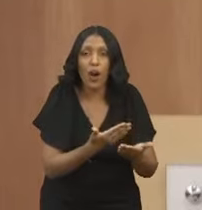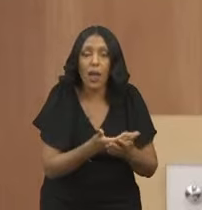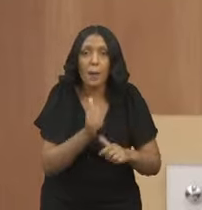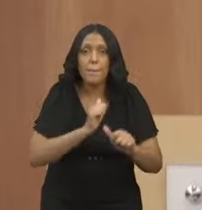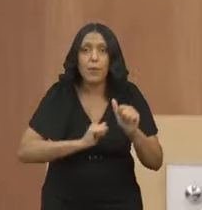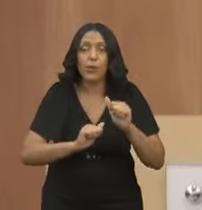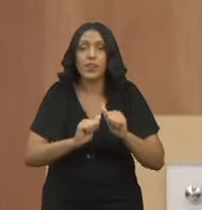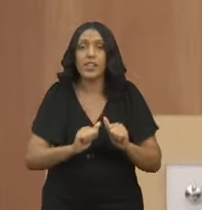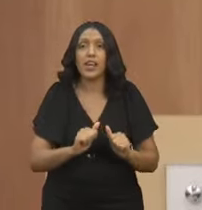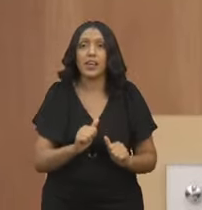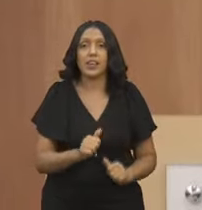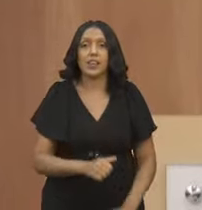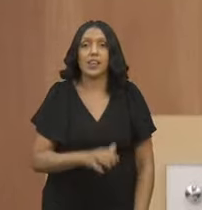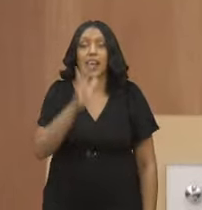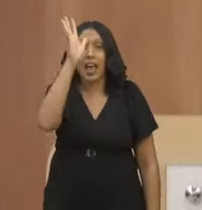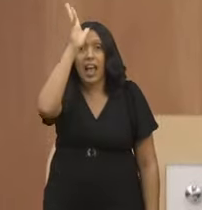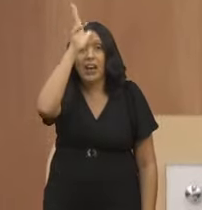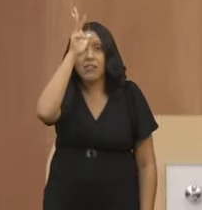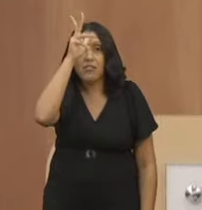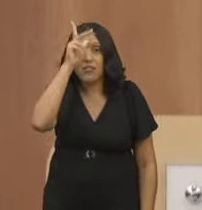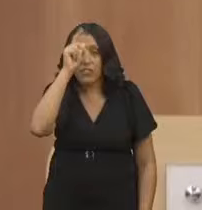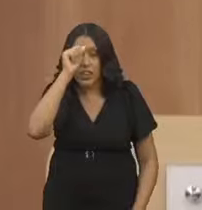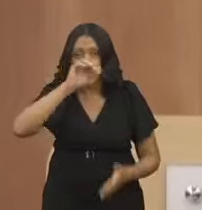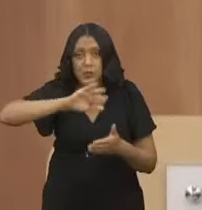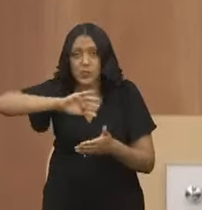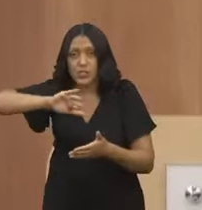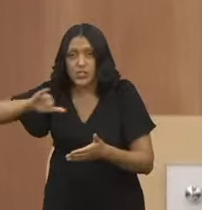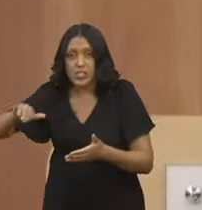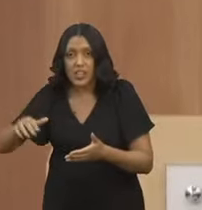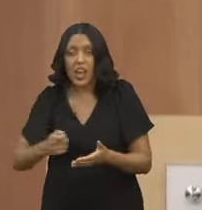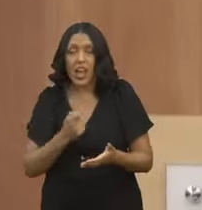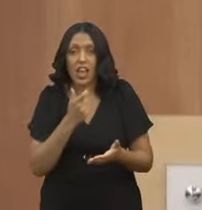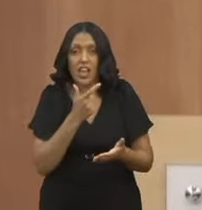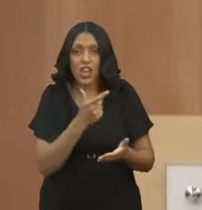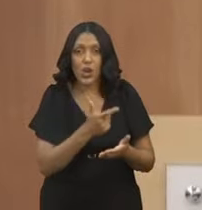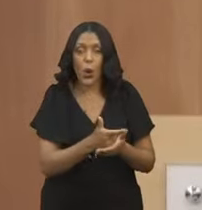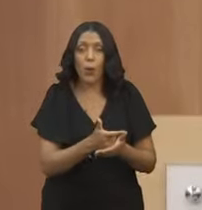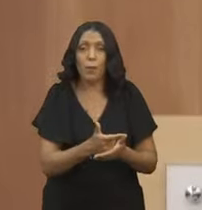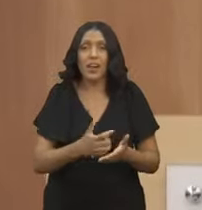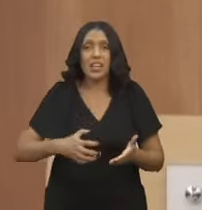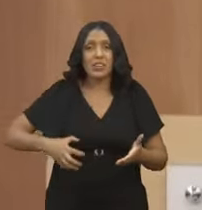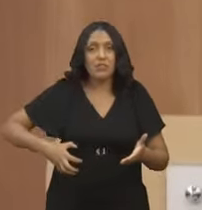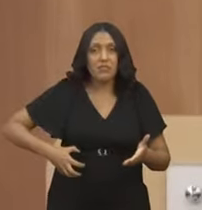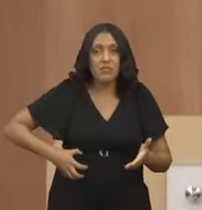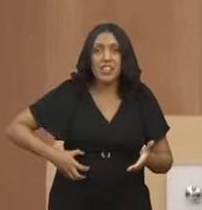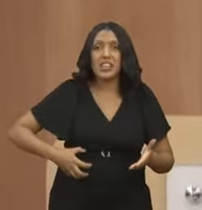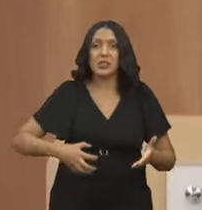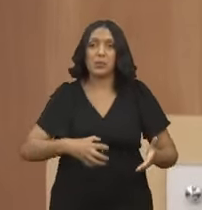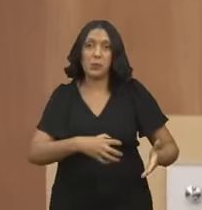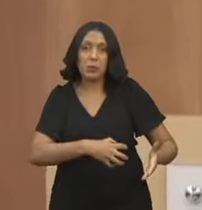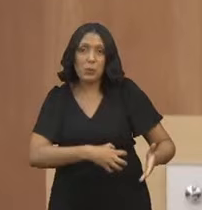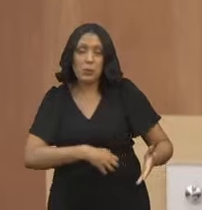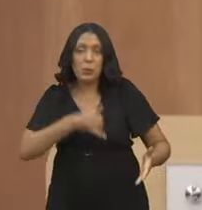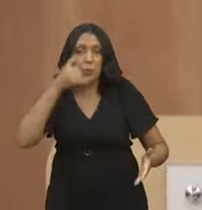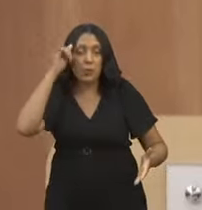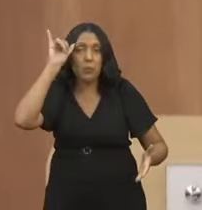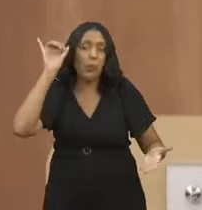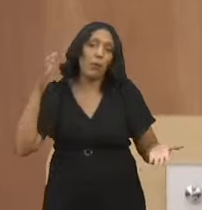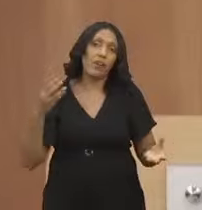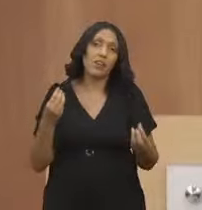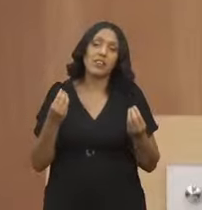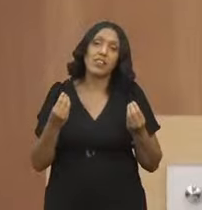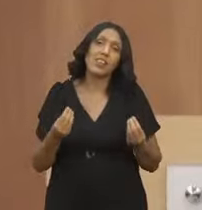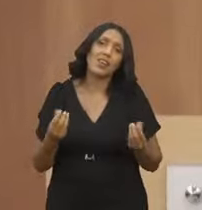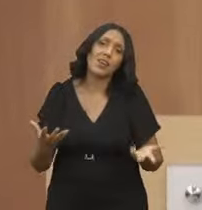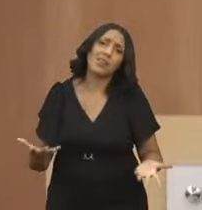vai conseguir comer isso? Não faz sentido. E aí o prefeito deu uma entrevista hoje falando que em novembro não tem moela. Não tem moela porque